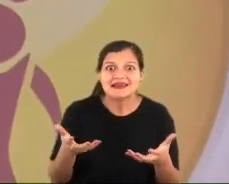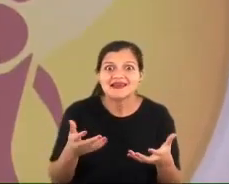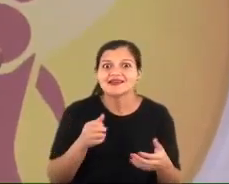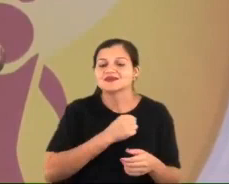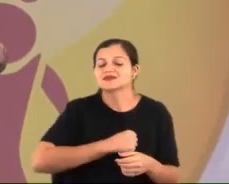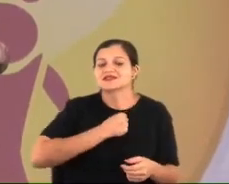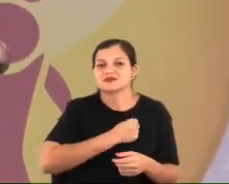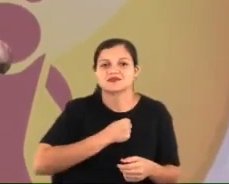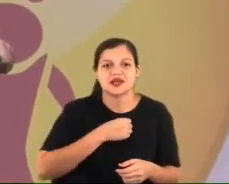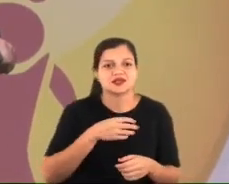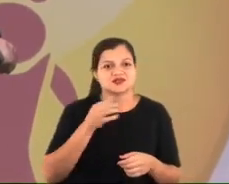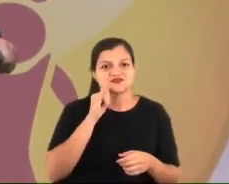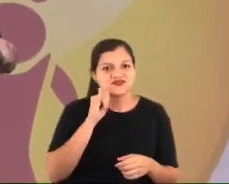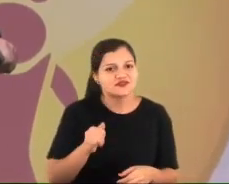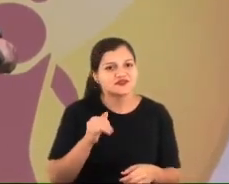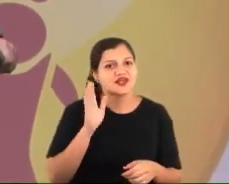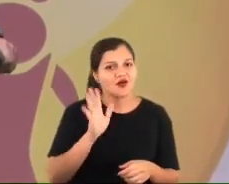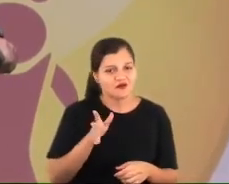pasto de muito trabalho,